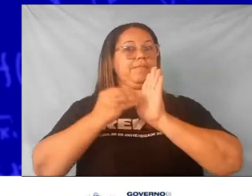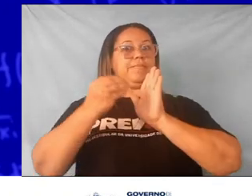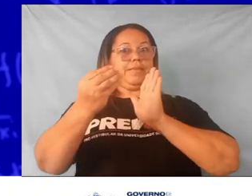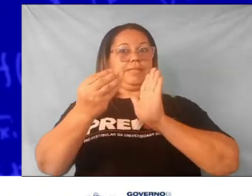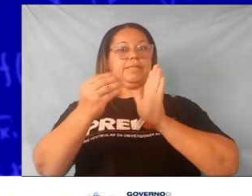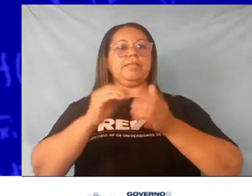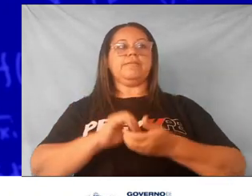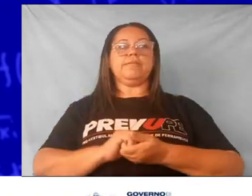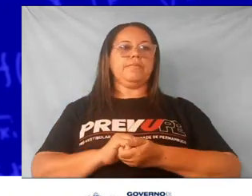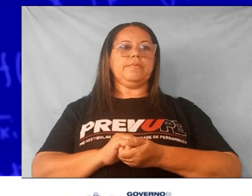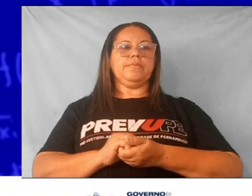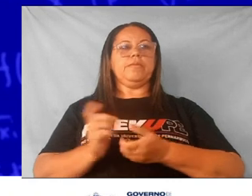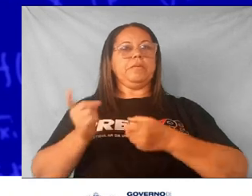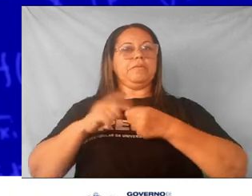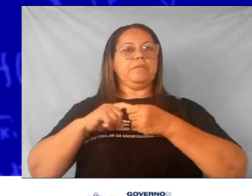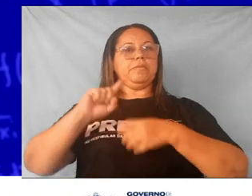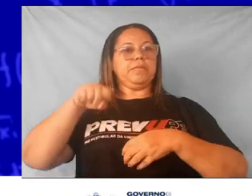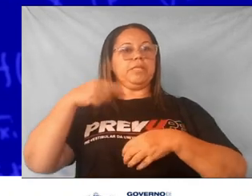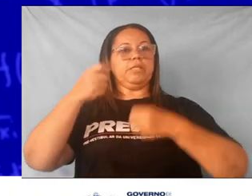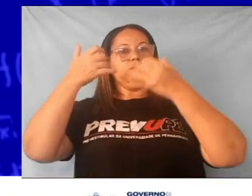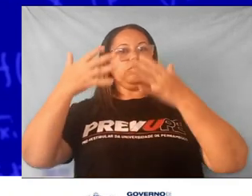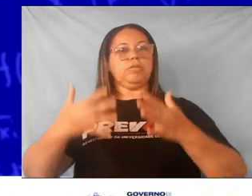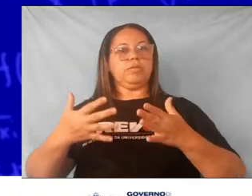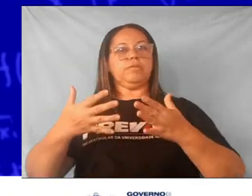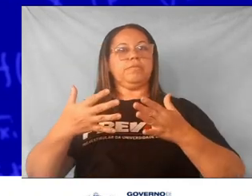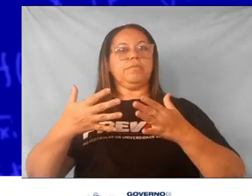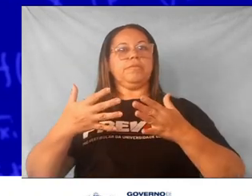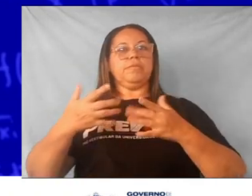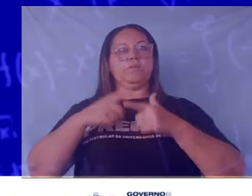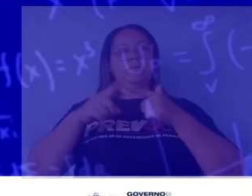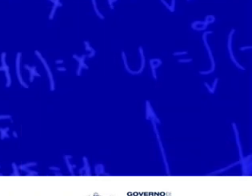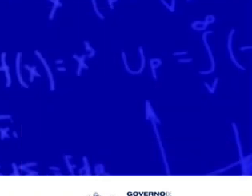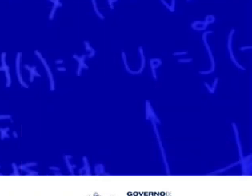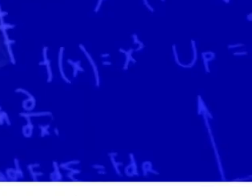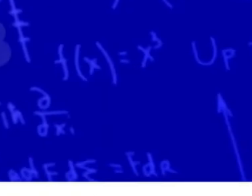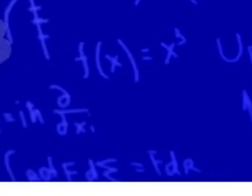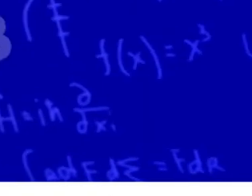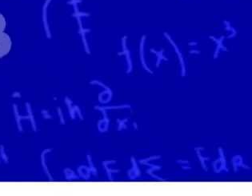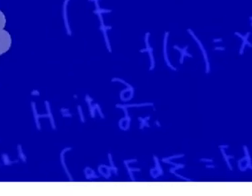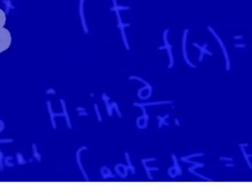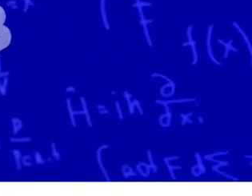Não voltaremos mais uma vez para discutir outros problemas na área de física.